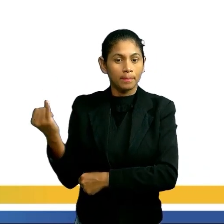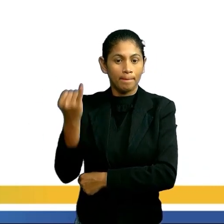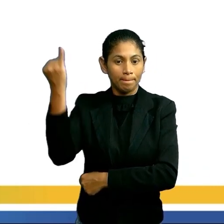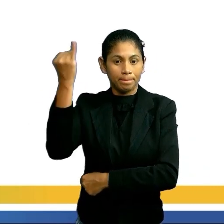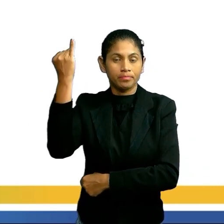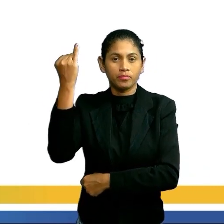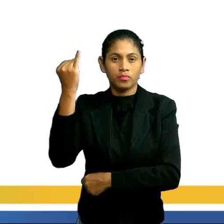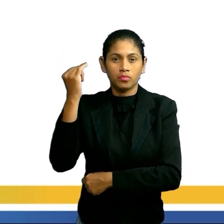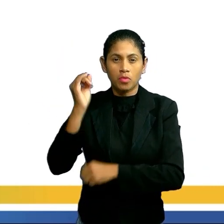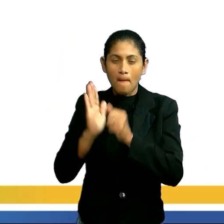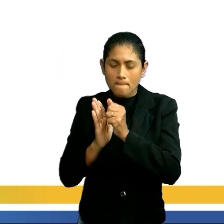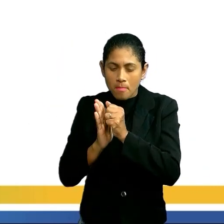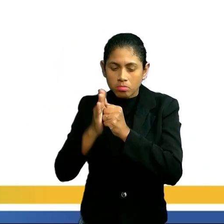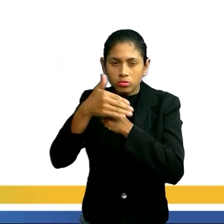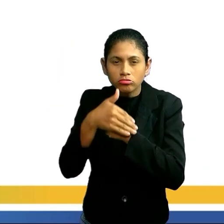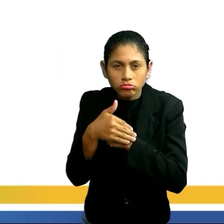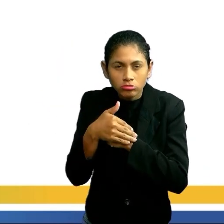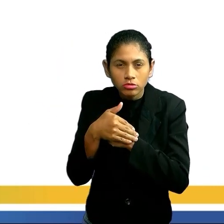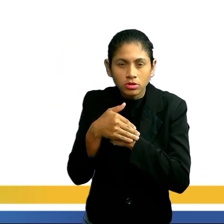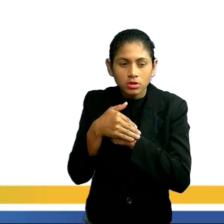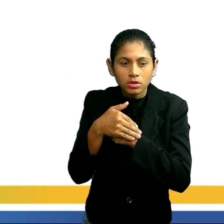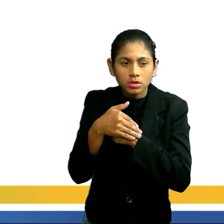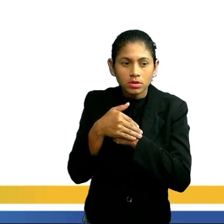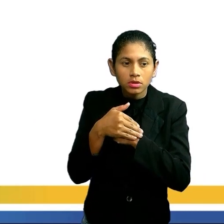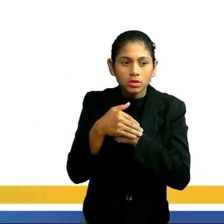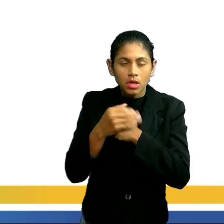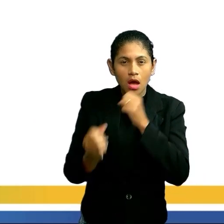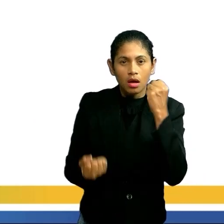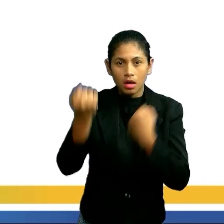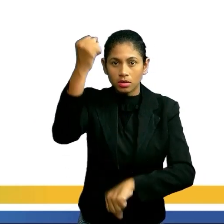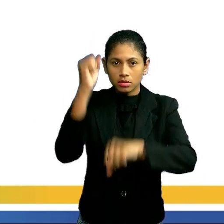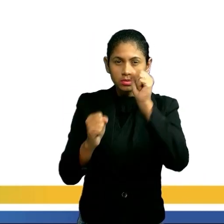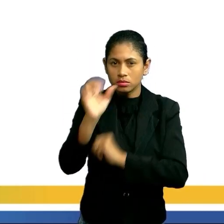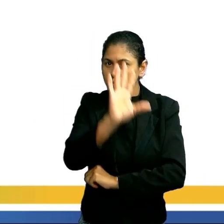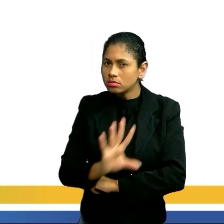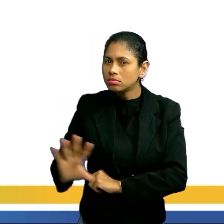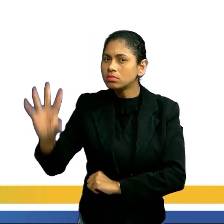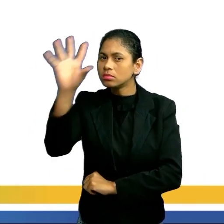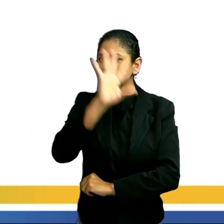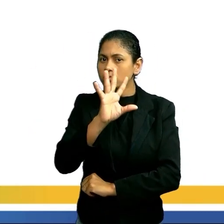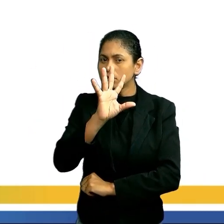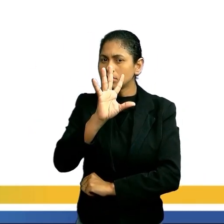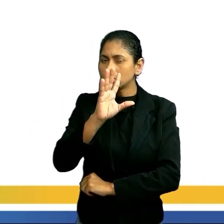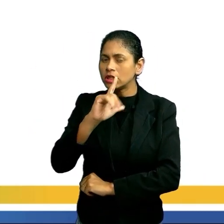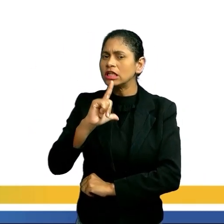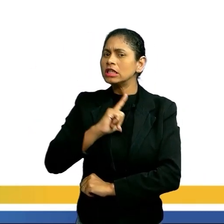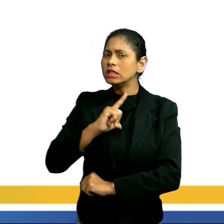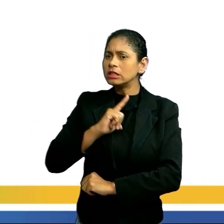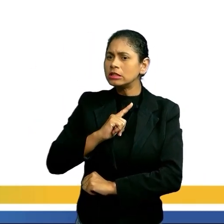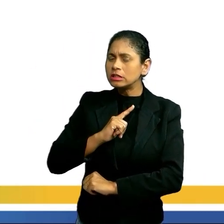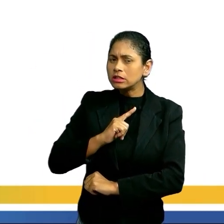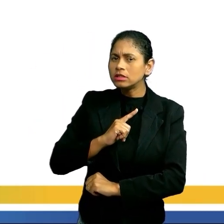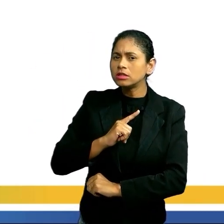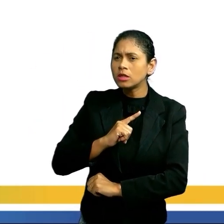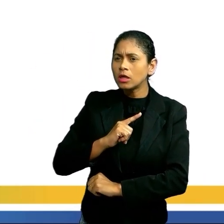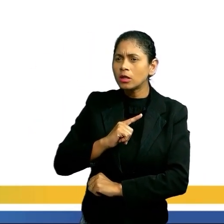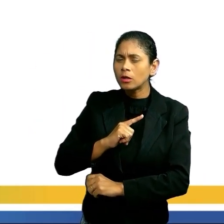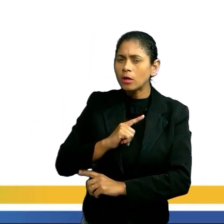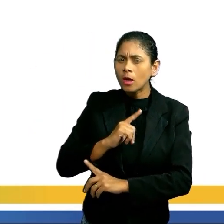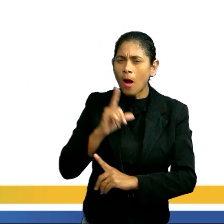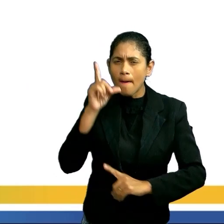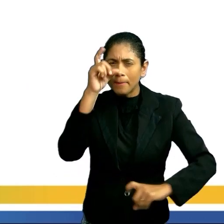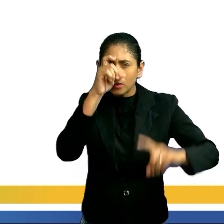proteger a indústria nacional. O tio Dutra, ele tinha preocupação com as nossas indústrias ou ele tinha acordos de